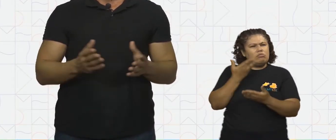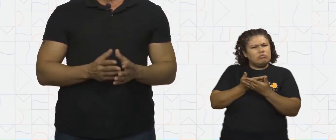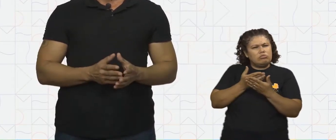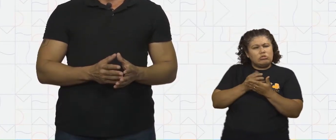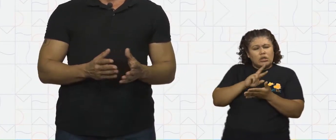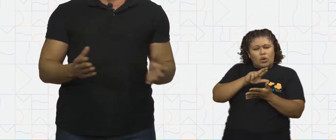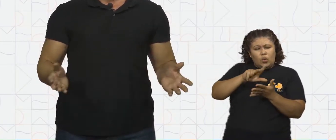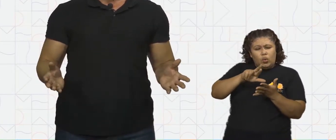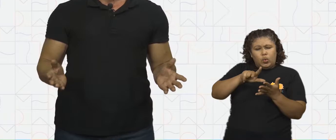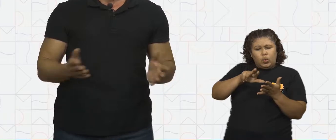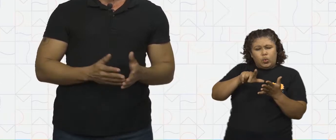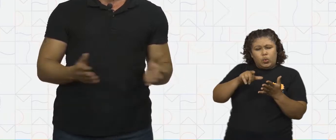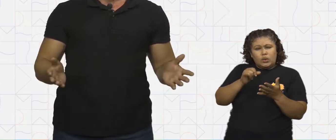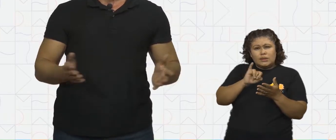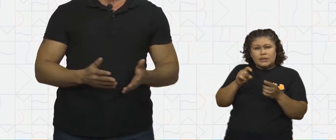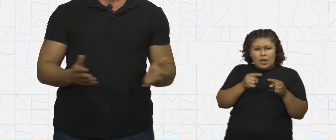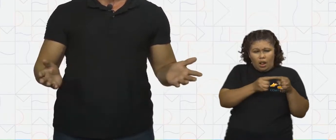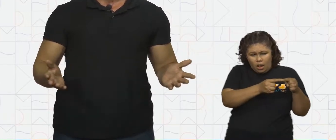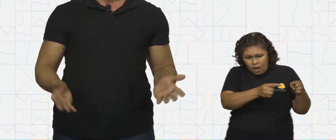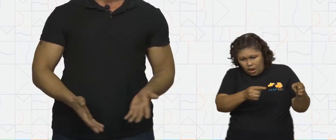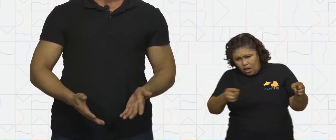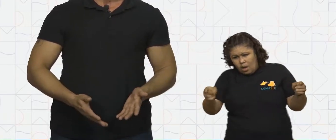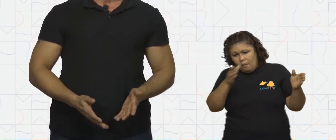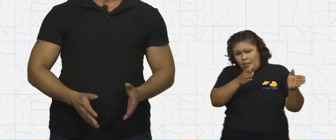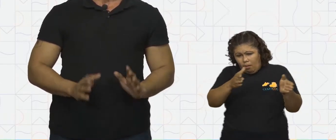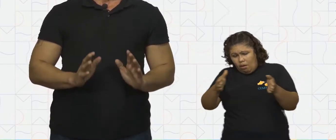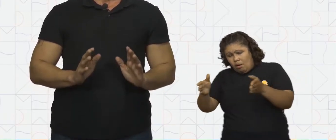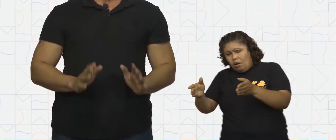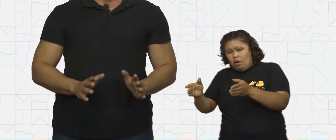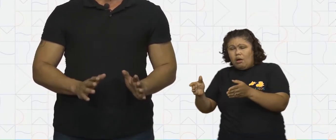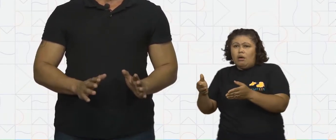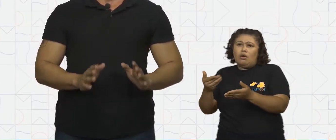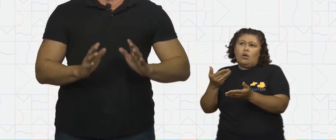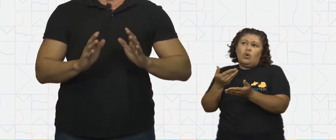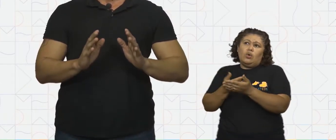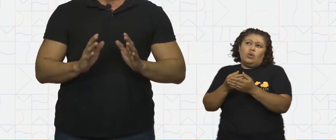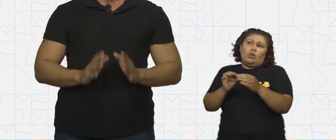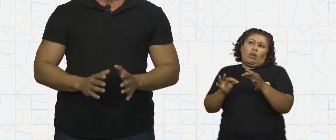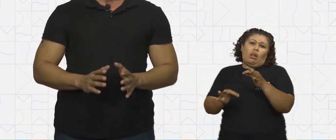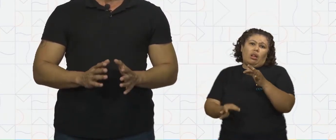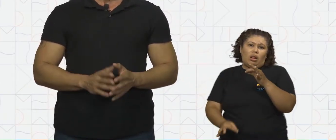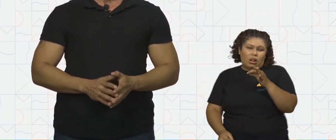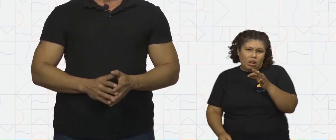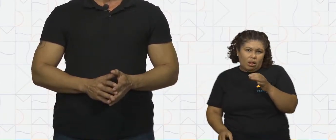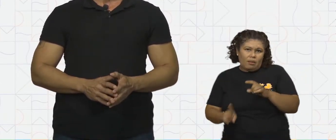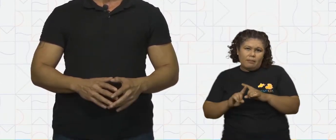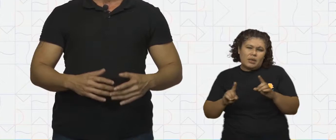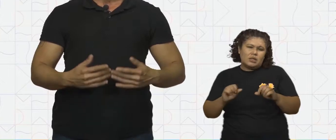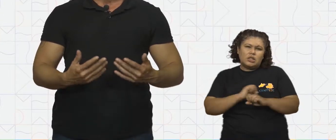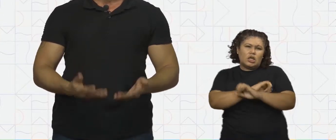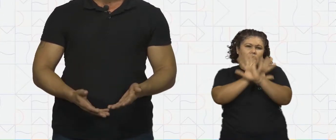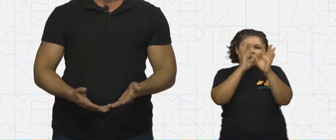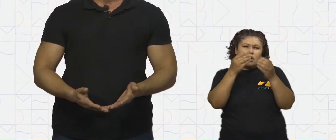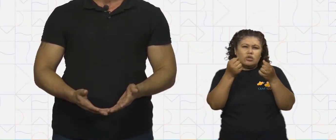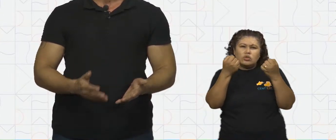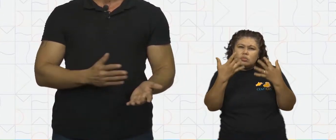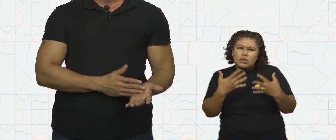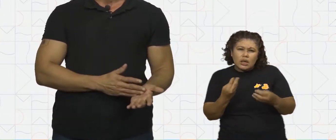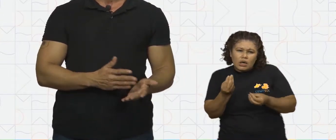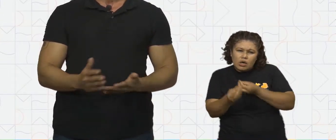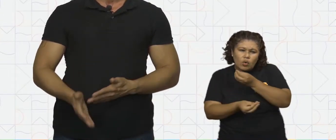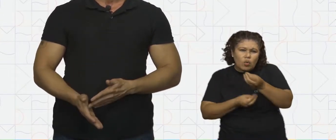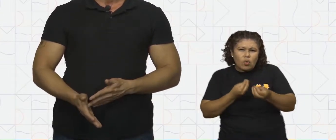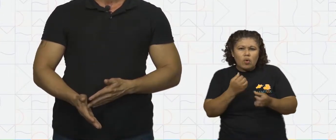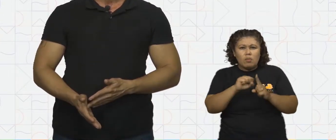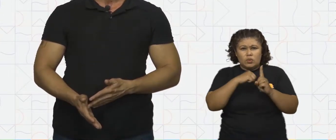a fazer uma linha do tempo de todos hoje, a nossa aula seria bem longa. Mas, para deixar claras as transformações ao longo do tempo, da